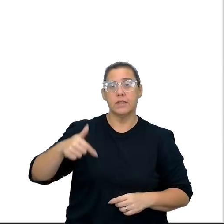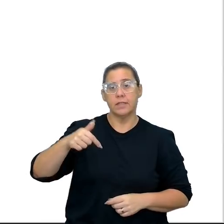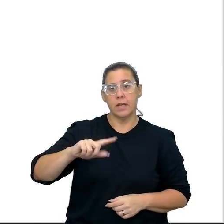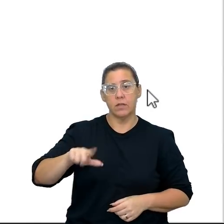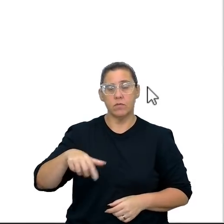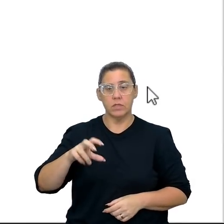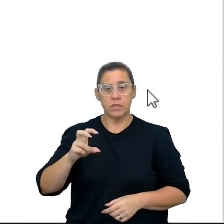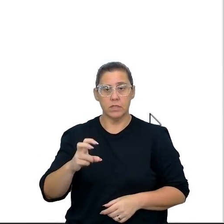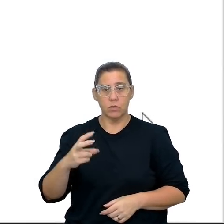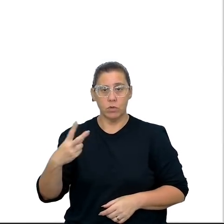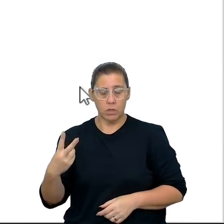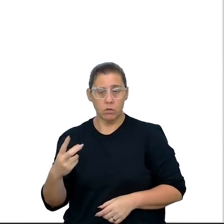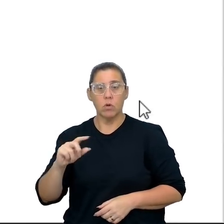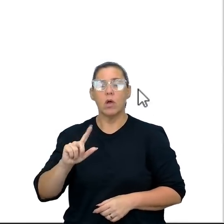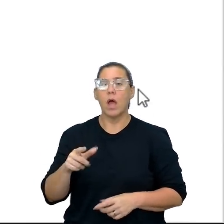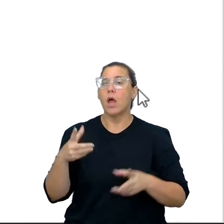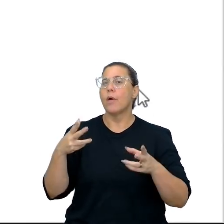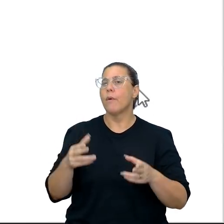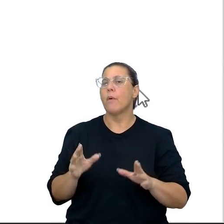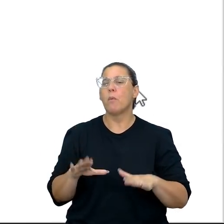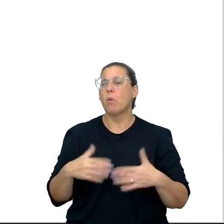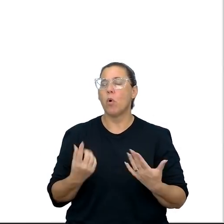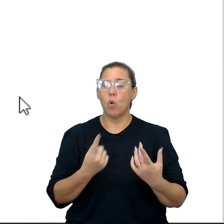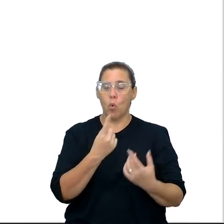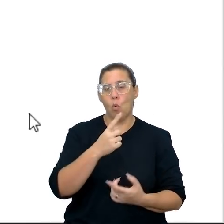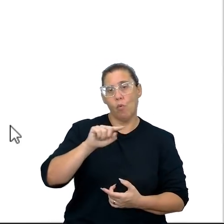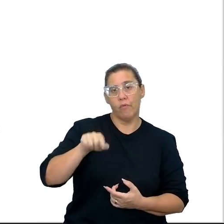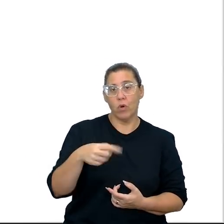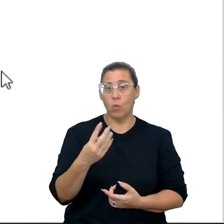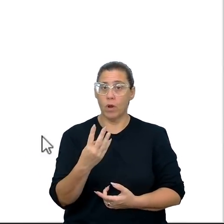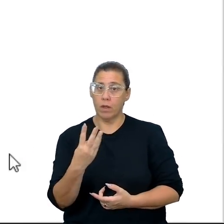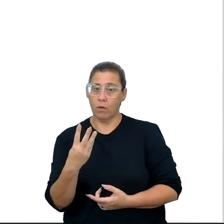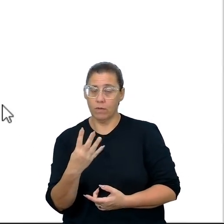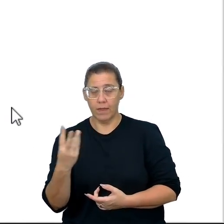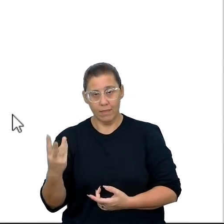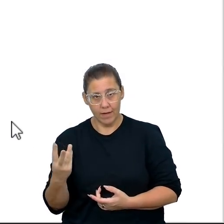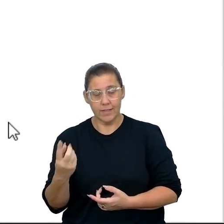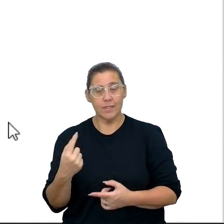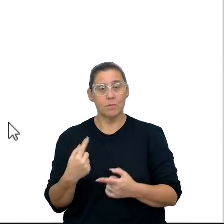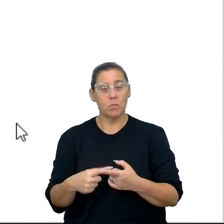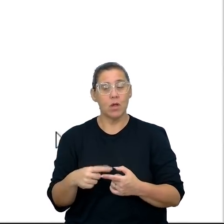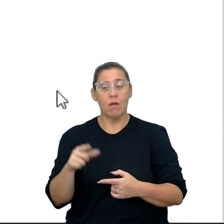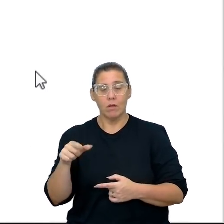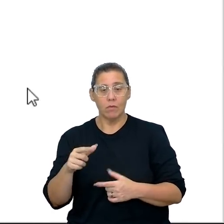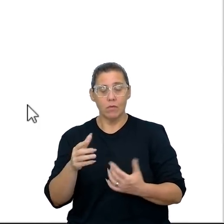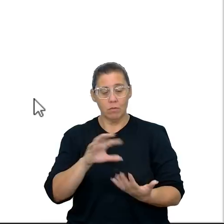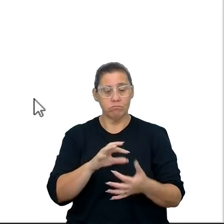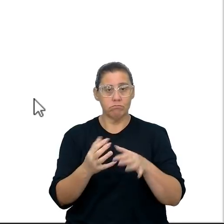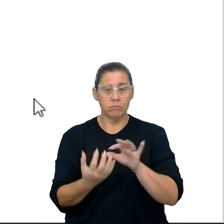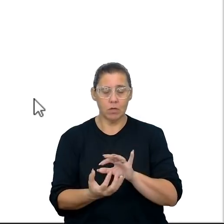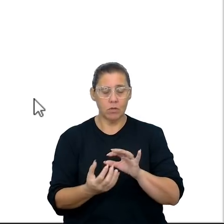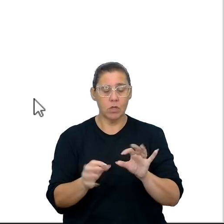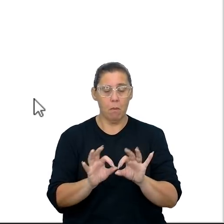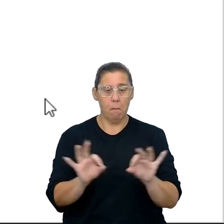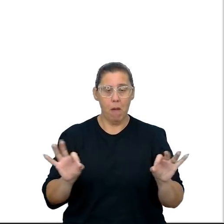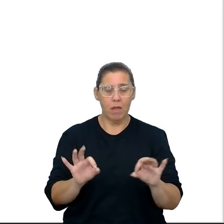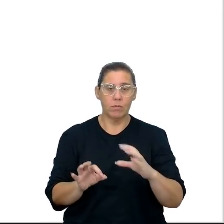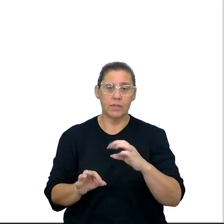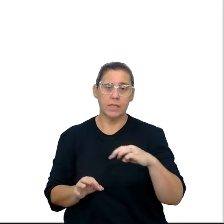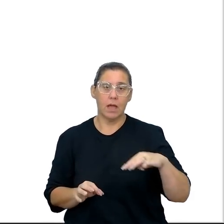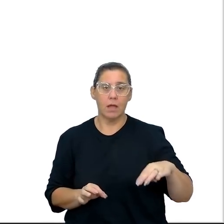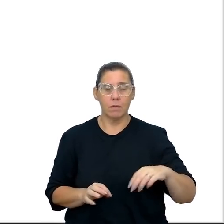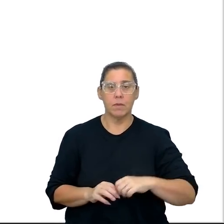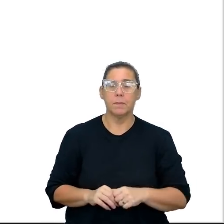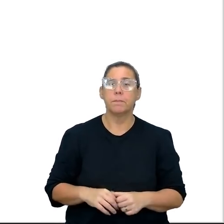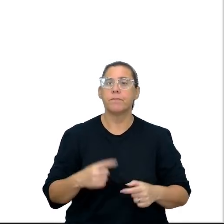metros e 52 centímetros, ela é igual a 1,43 m, porque aqui você faz a transformação de metros em